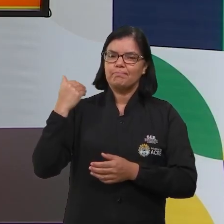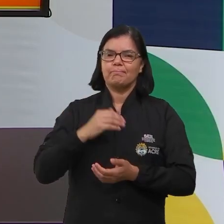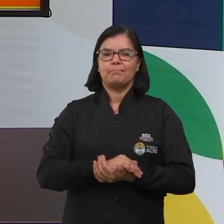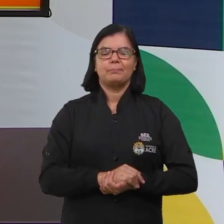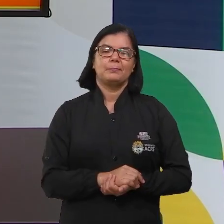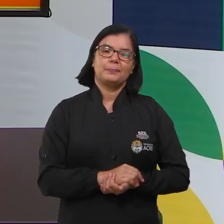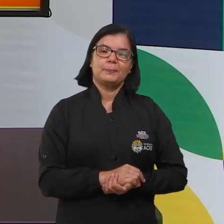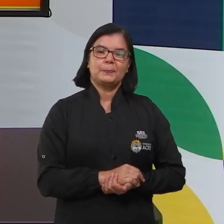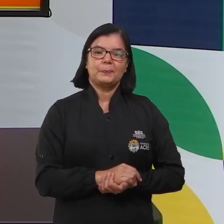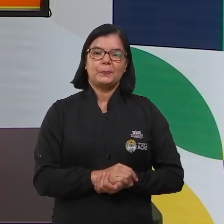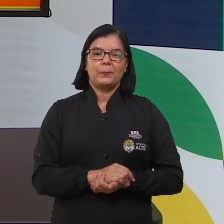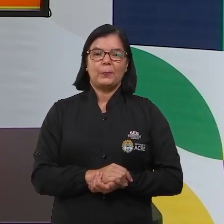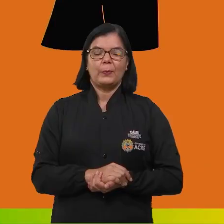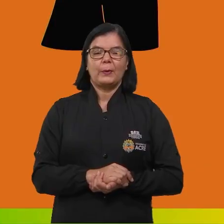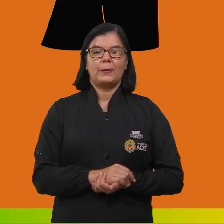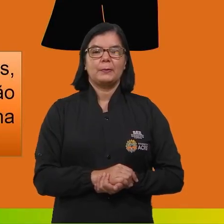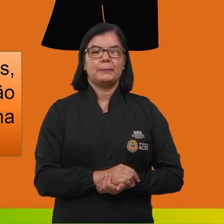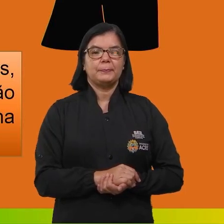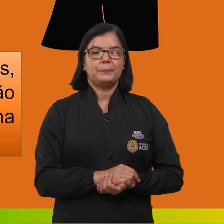correto? Voltando aqui.